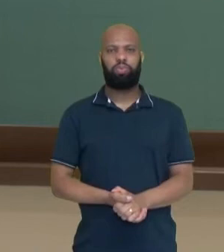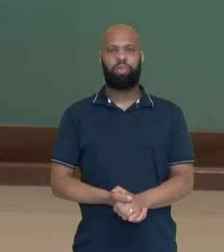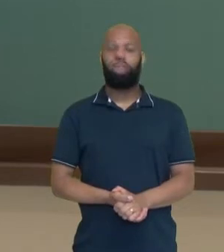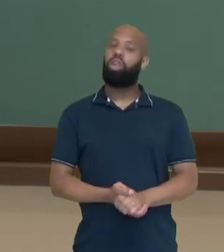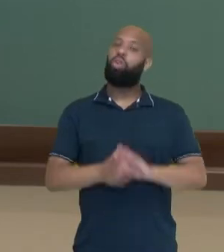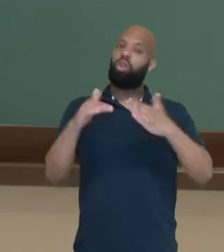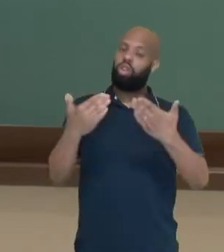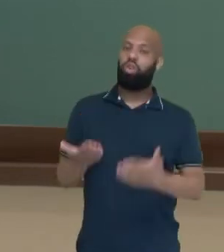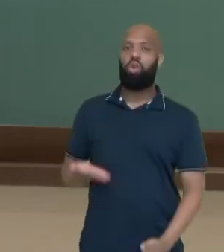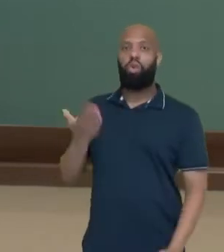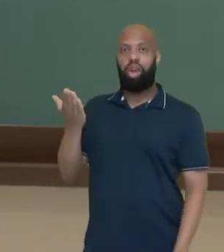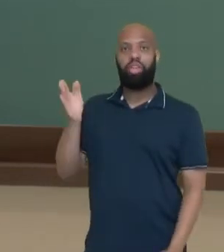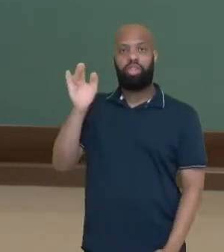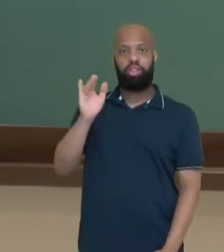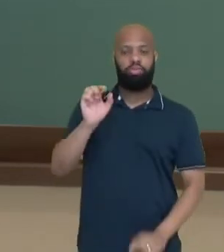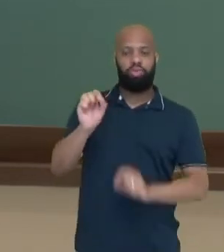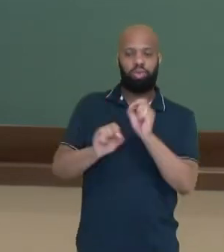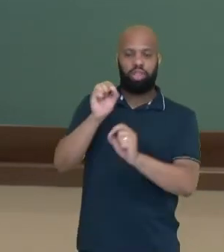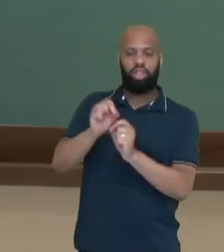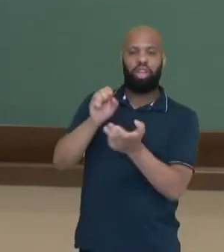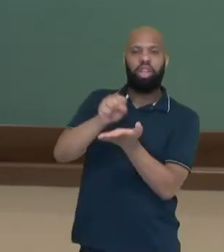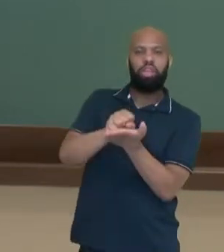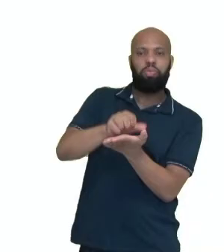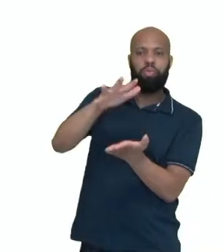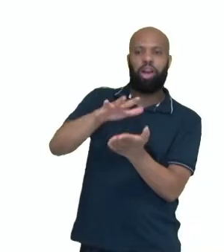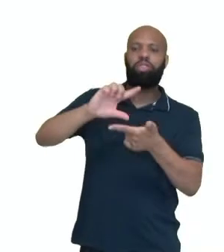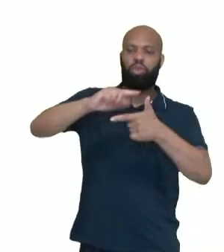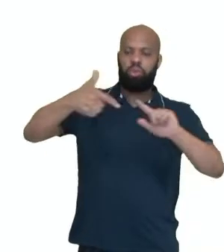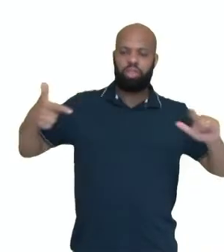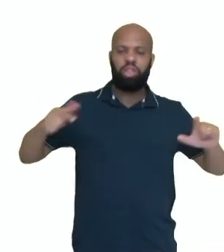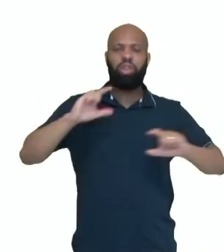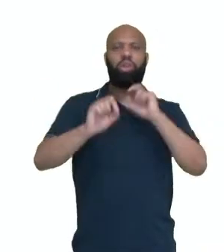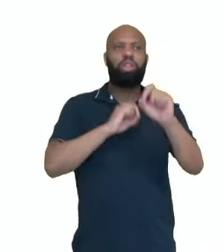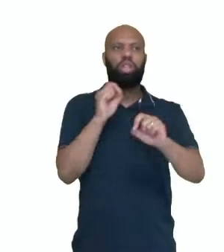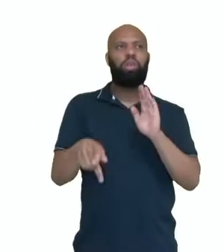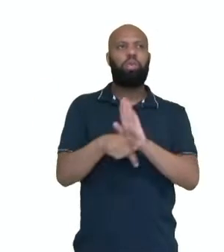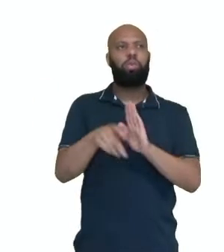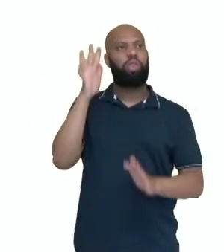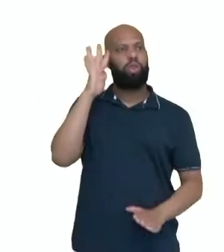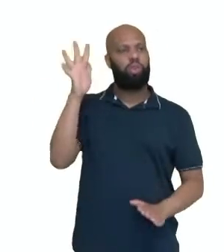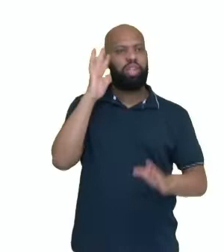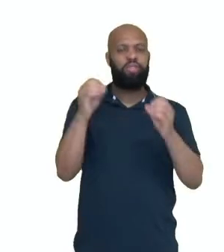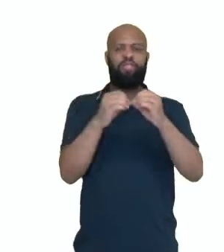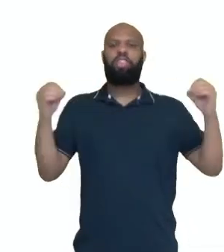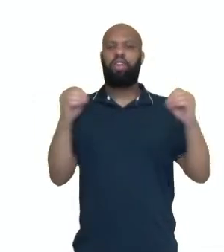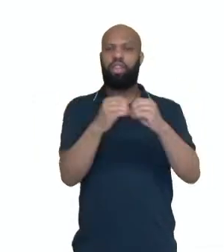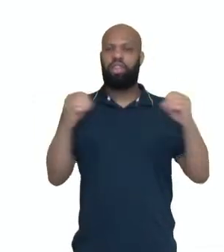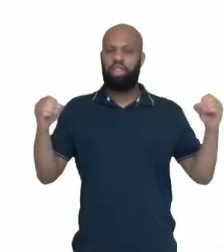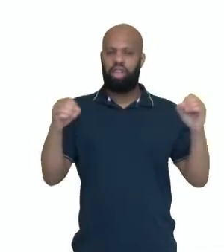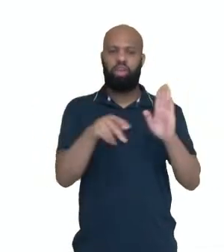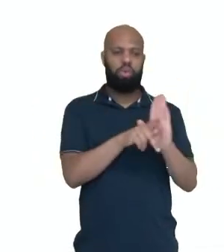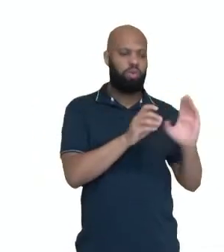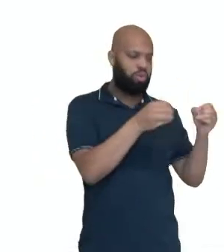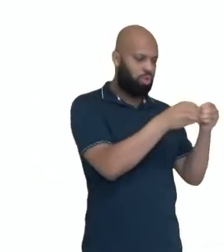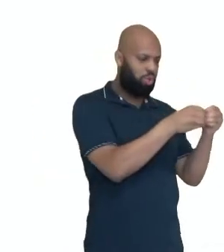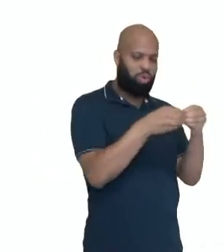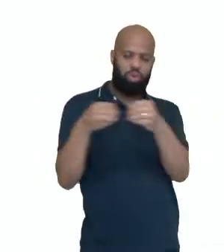E essas figuras geométricas, elas vêm através da teoria de repulsão dos pares eletrônicos